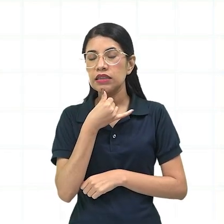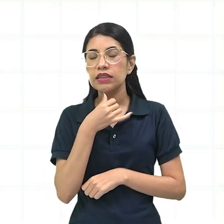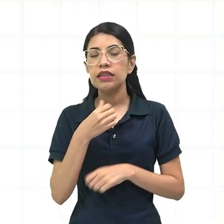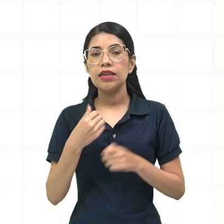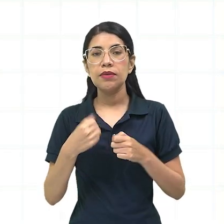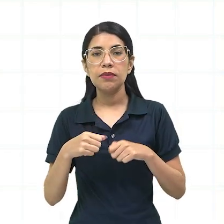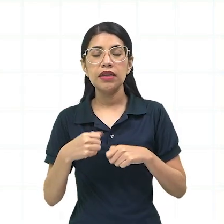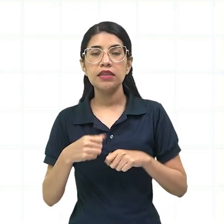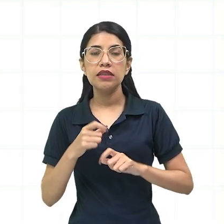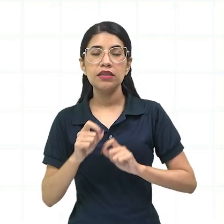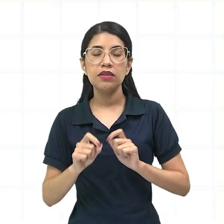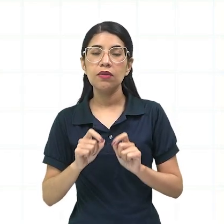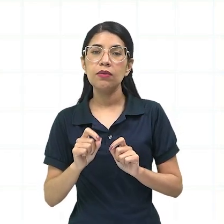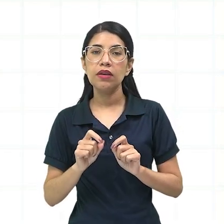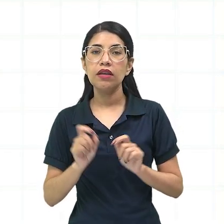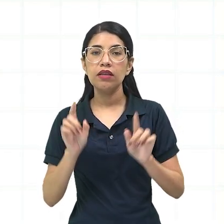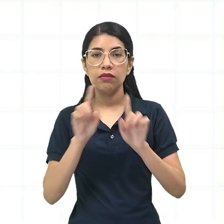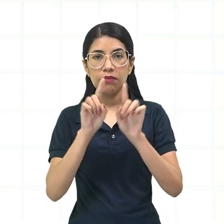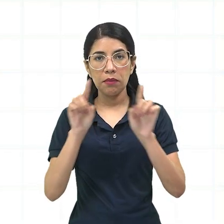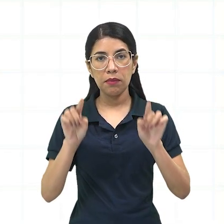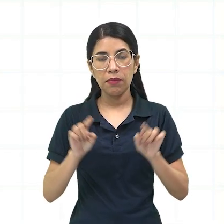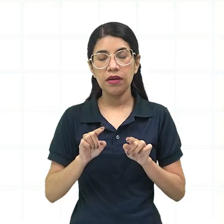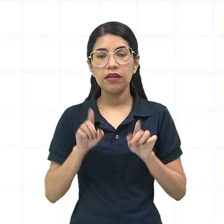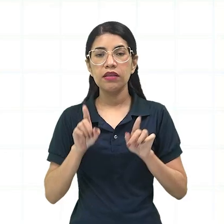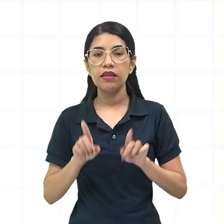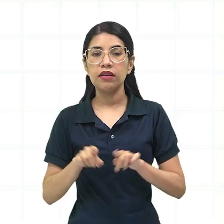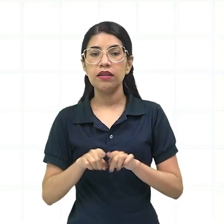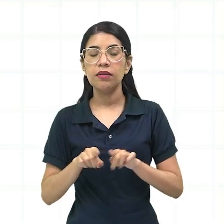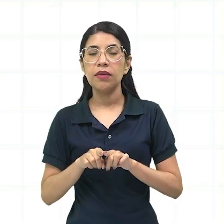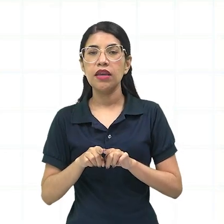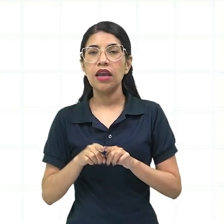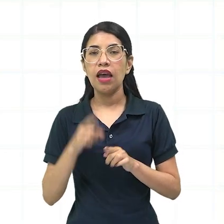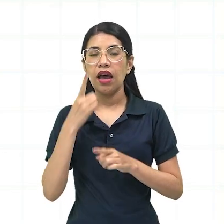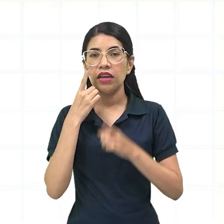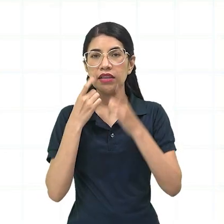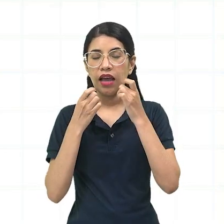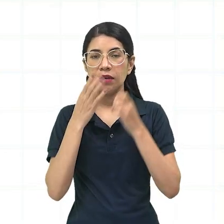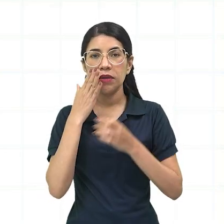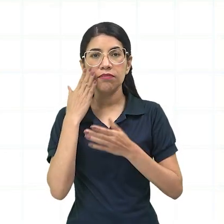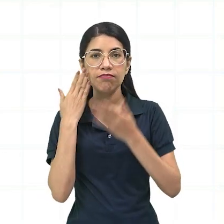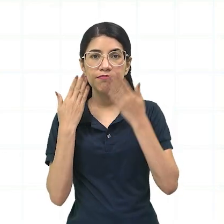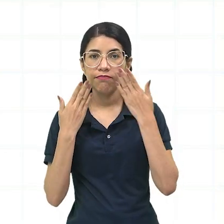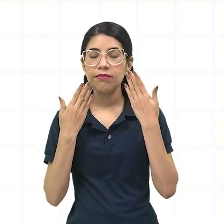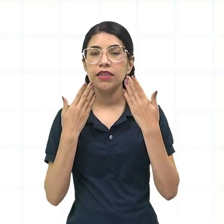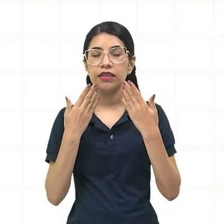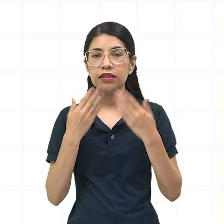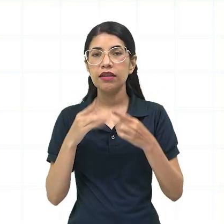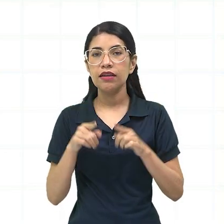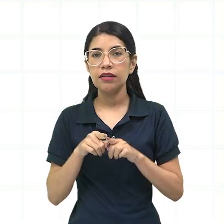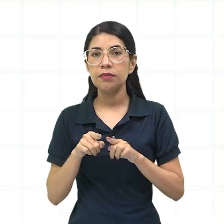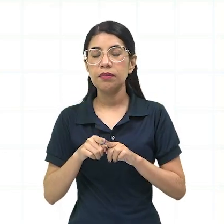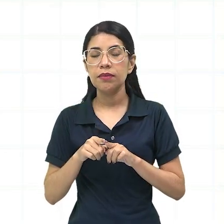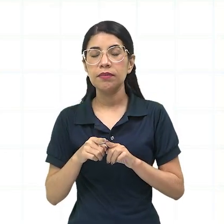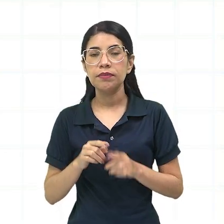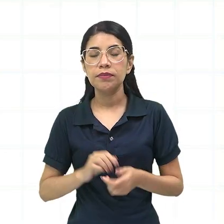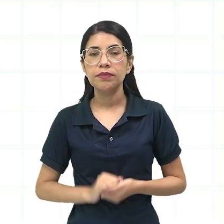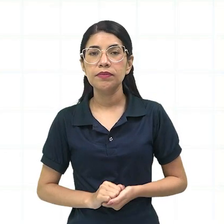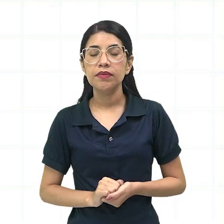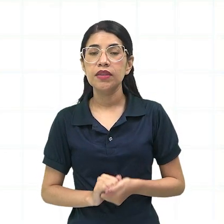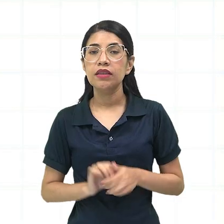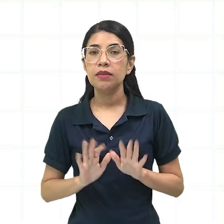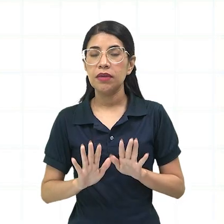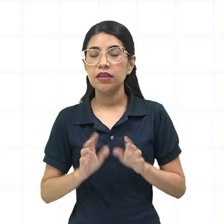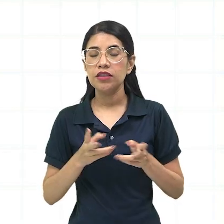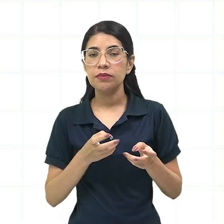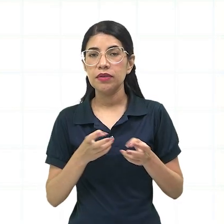Ele precisa, entre parênteses, estar enxugando as lágrimas. Então, aqui nós